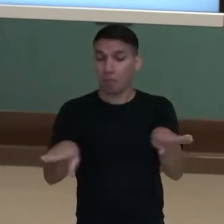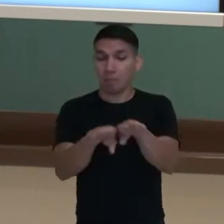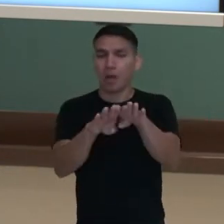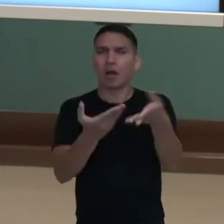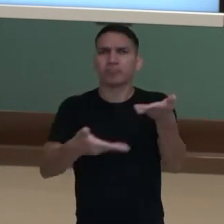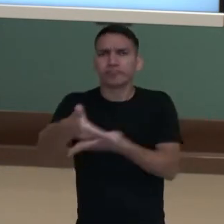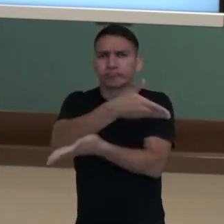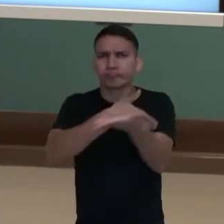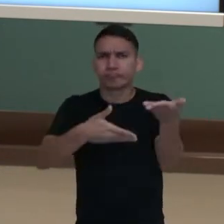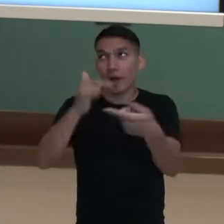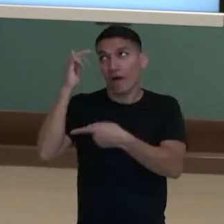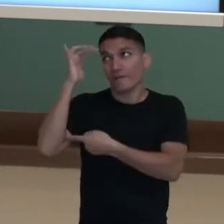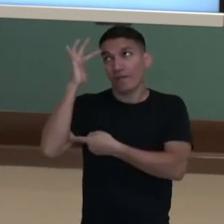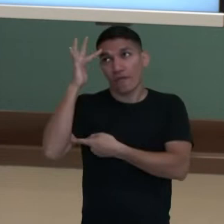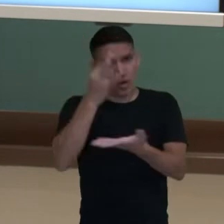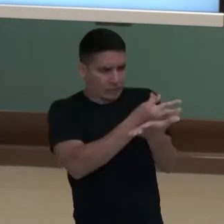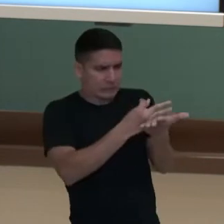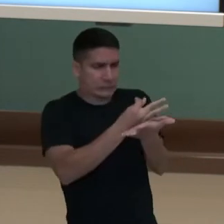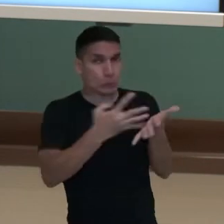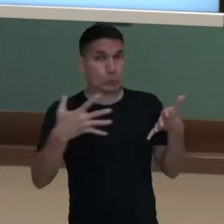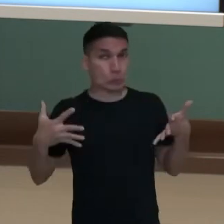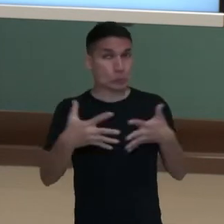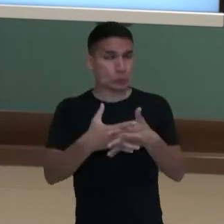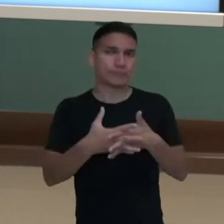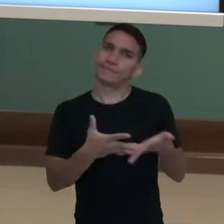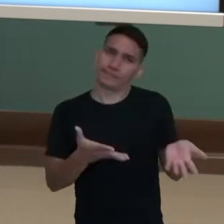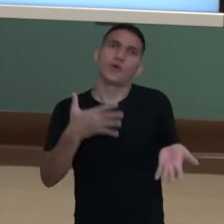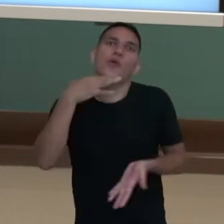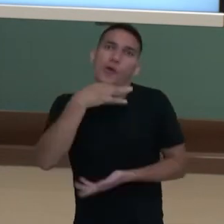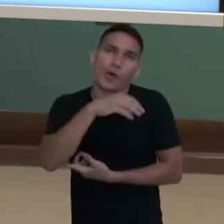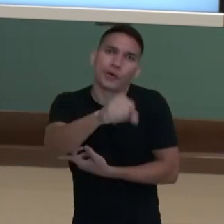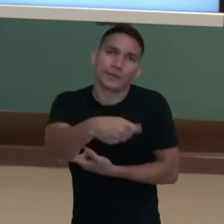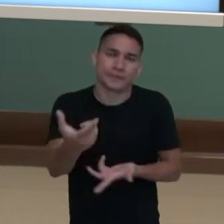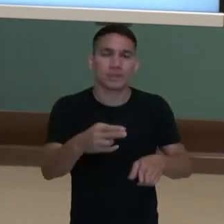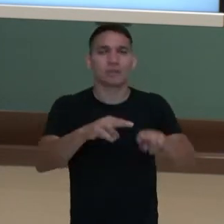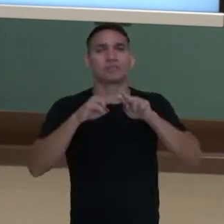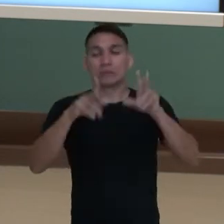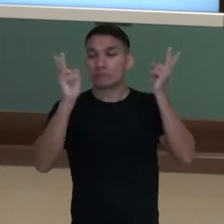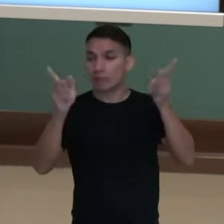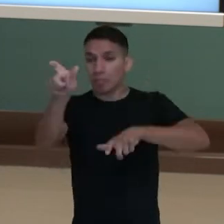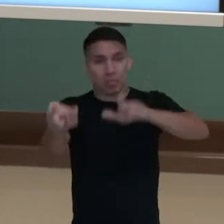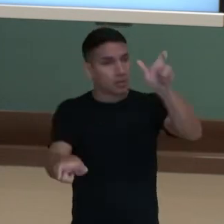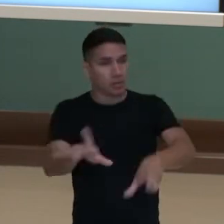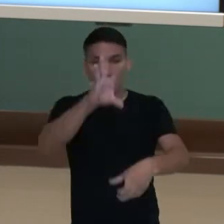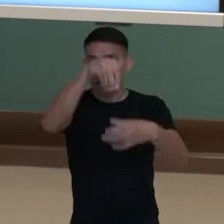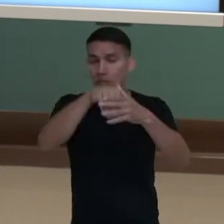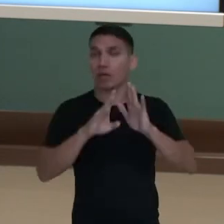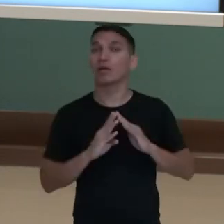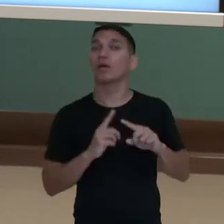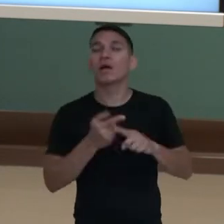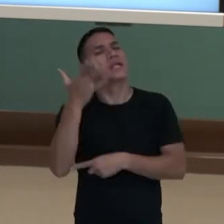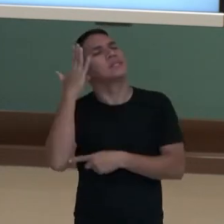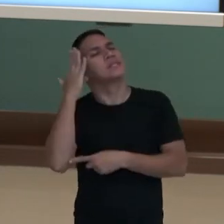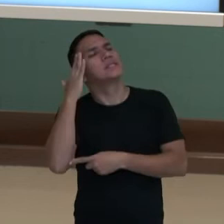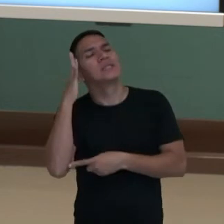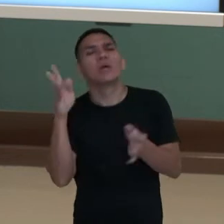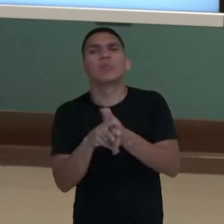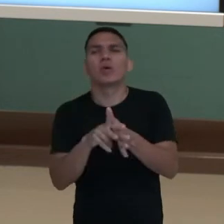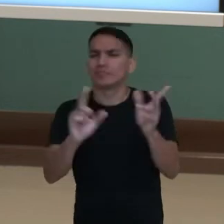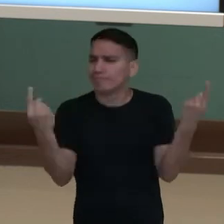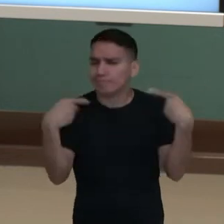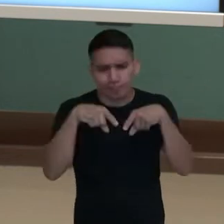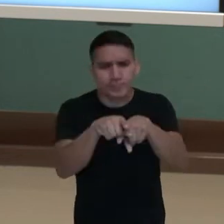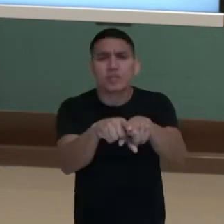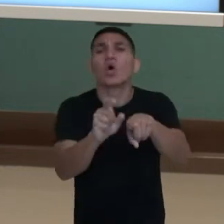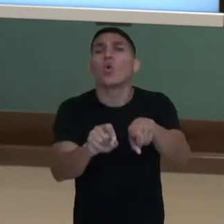filosofia e a teologia foi conflituosa, claro que foi, né, gente? Mesmo entre filósofos da igreja que entendiam a conciliação entre